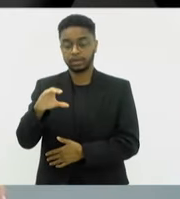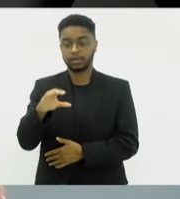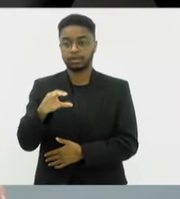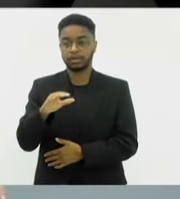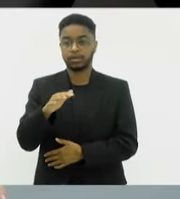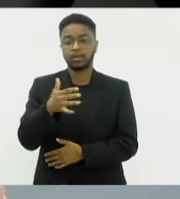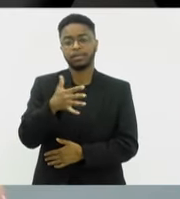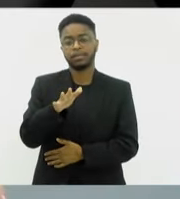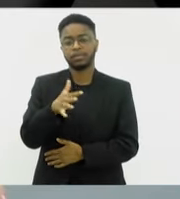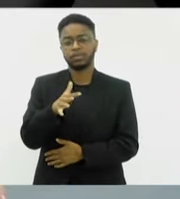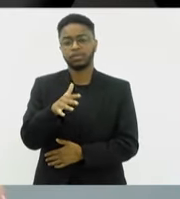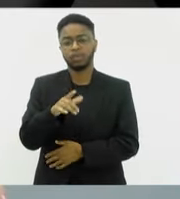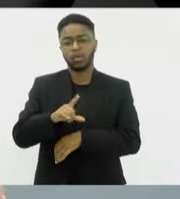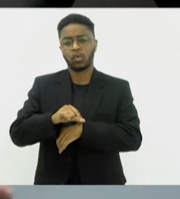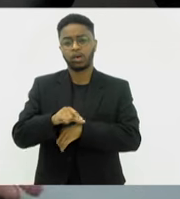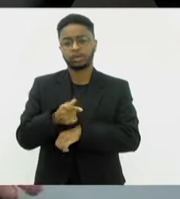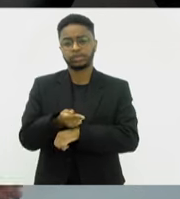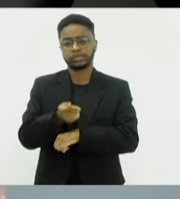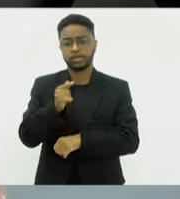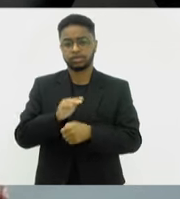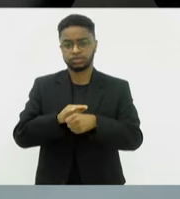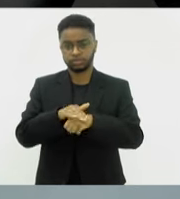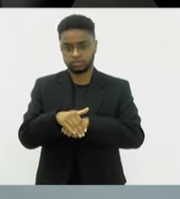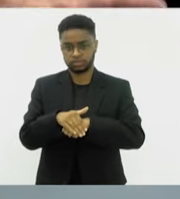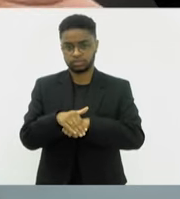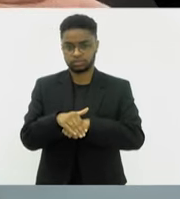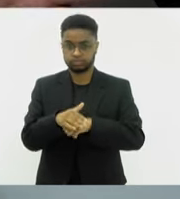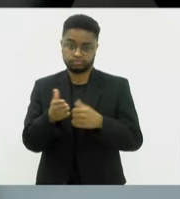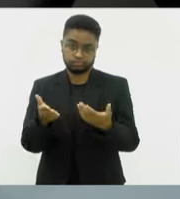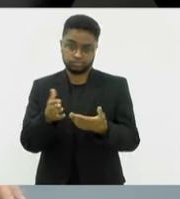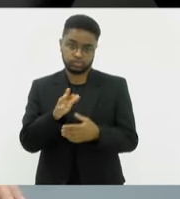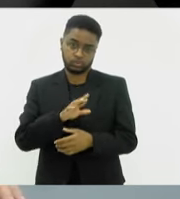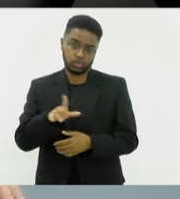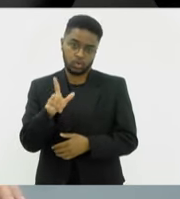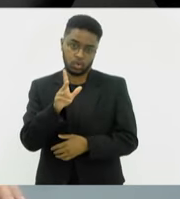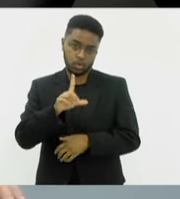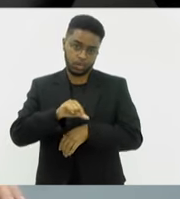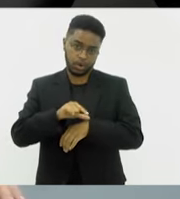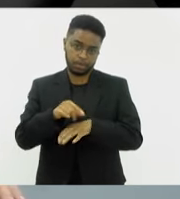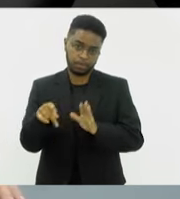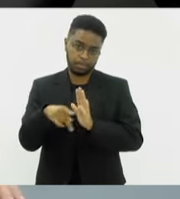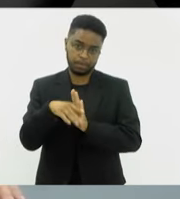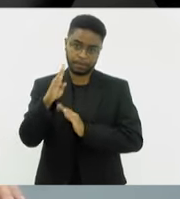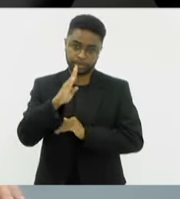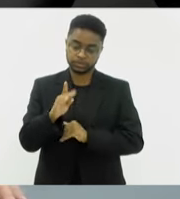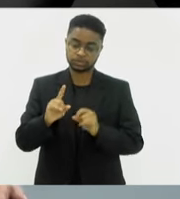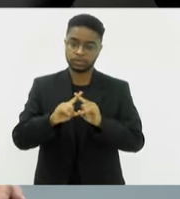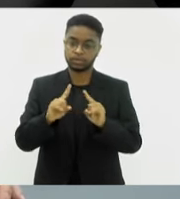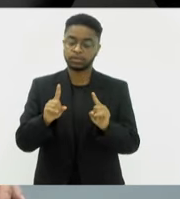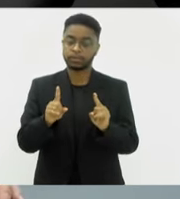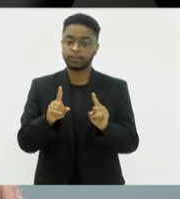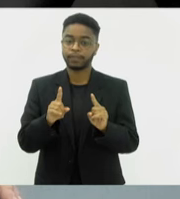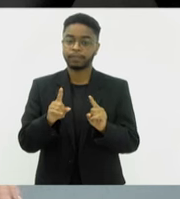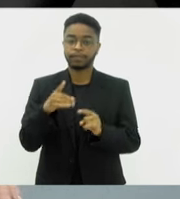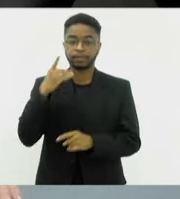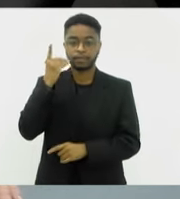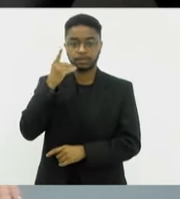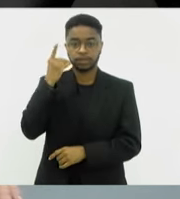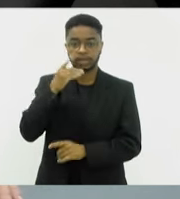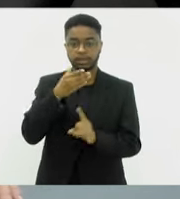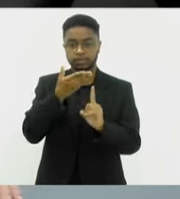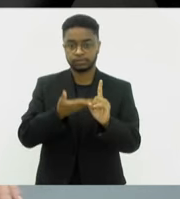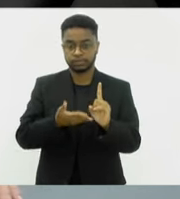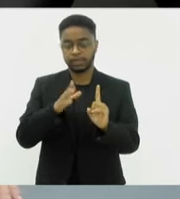aproximadamente 19 horas, não era a hora do Brasil, quando eu recebi o telefonema da deputada